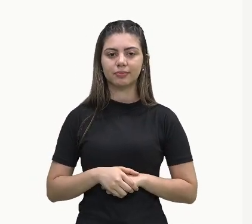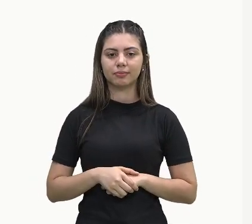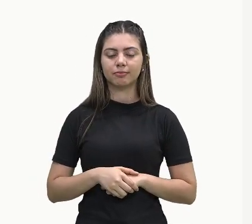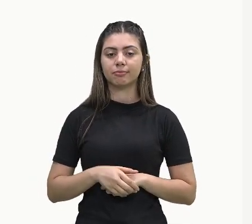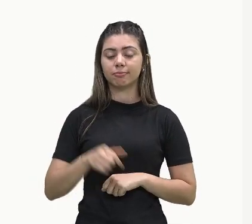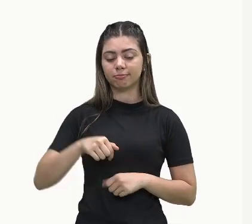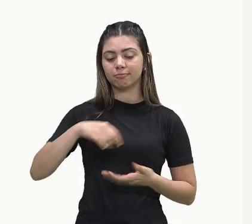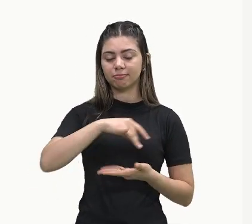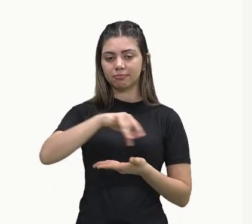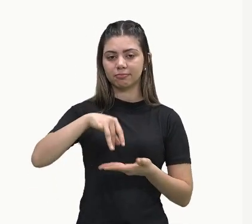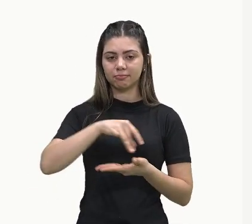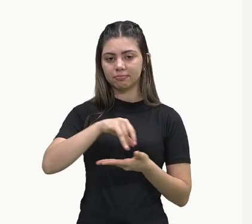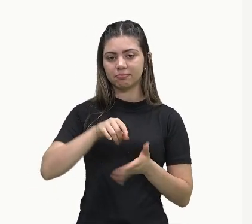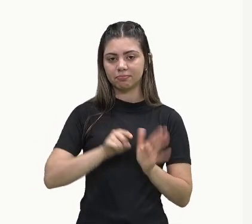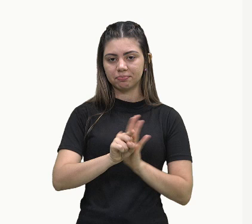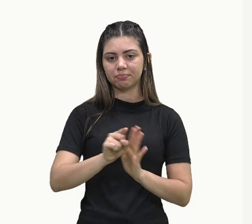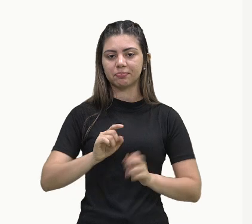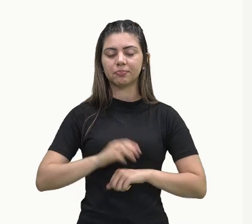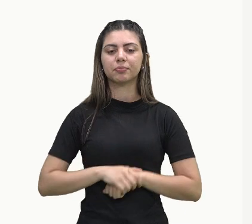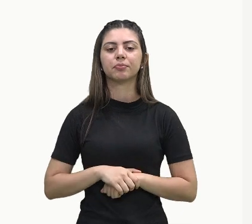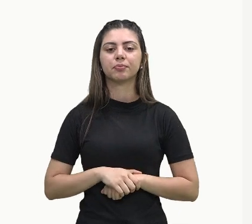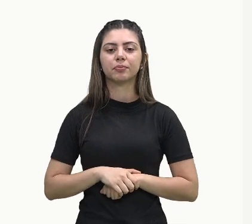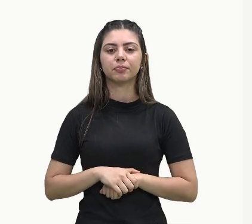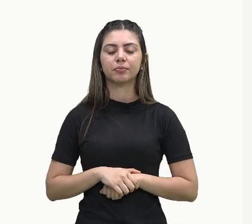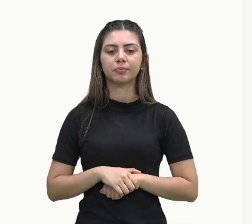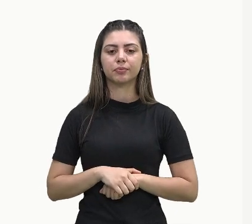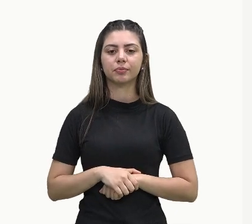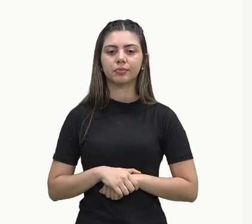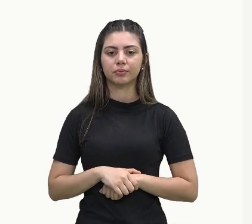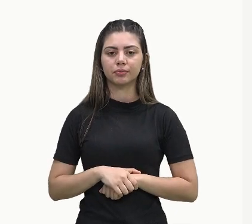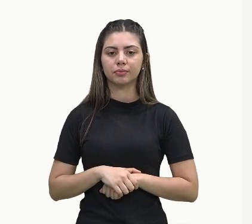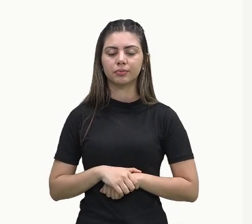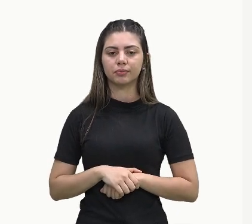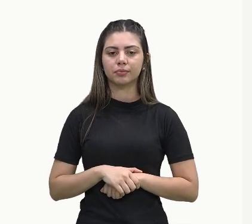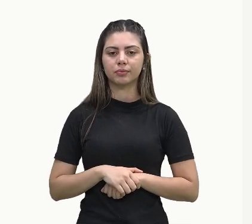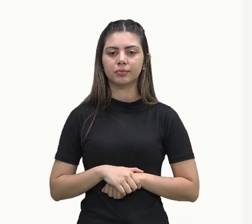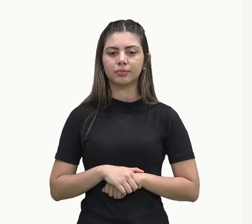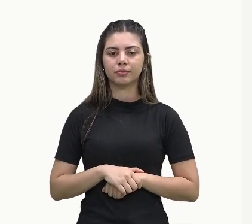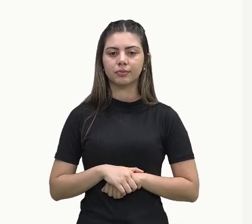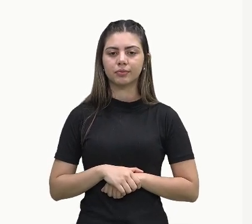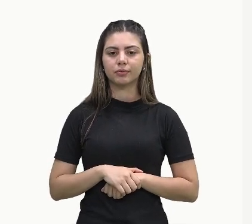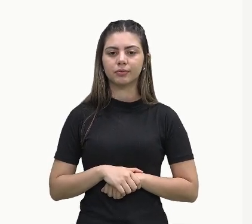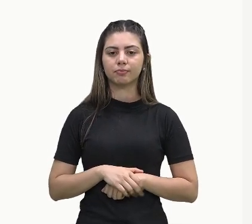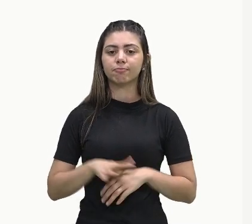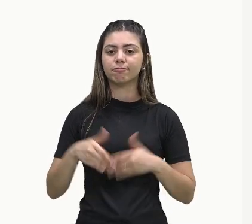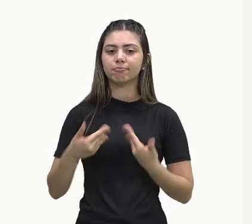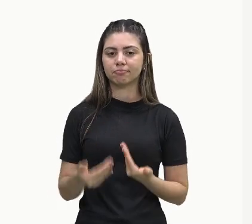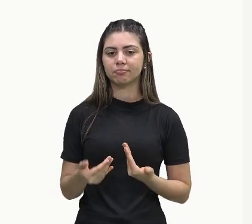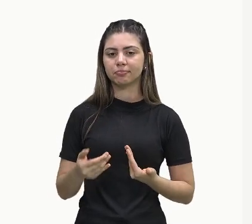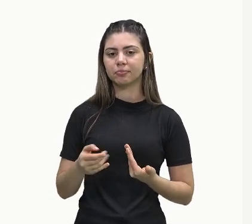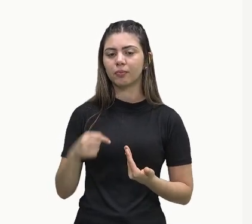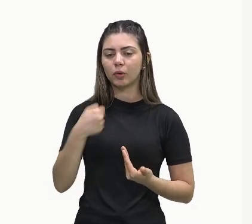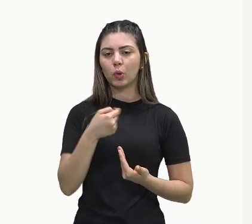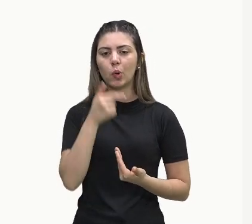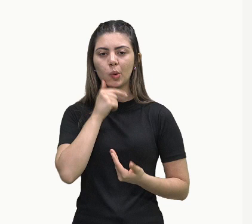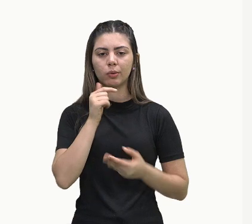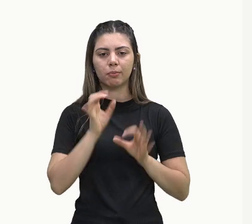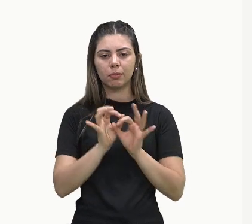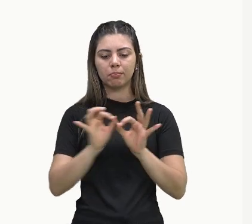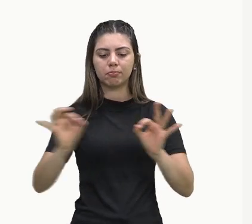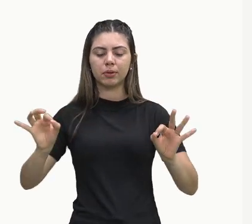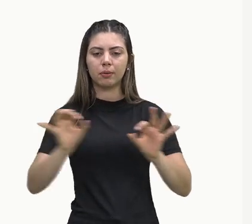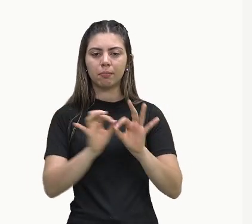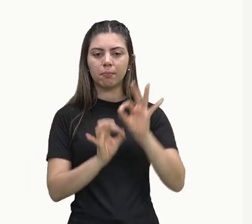do centro de mídias né diz o seguinte a equação reduzida da reta que passa